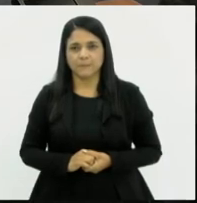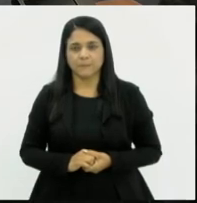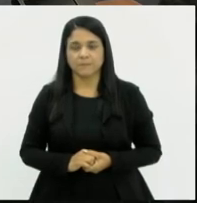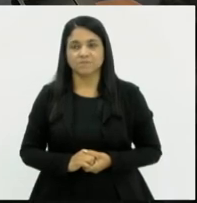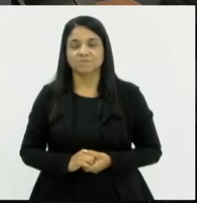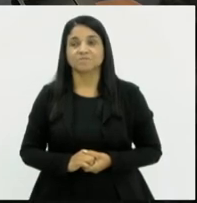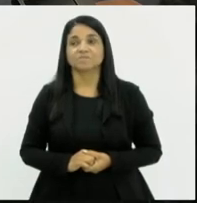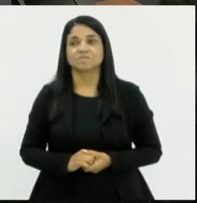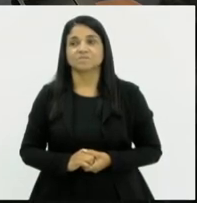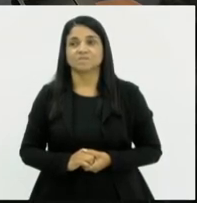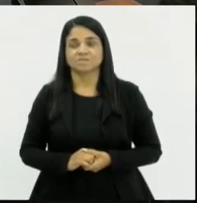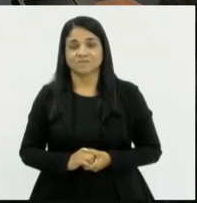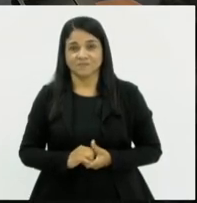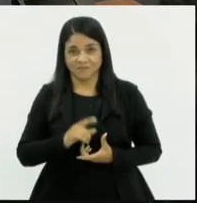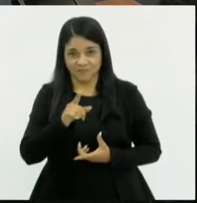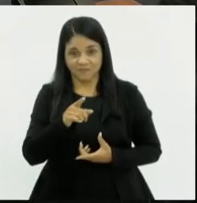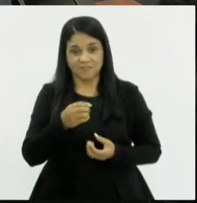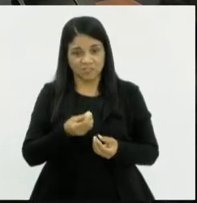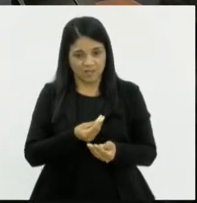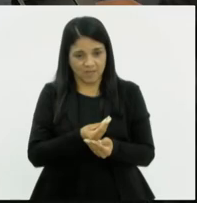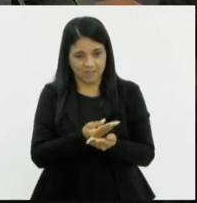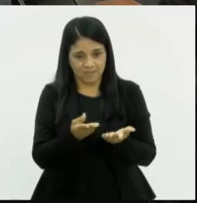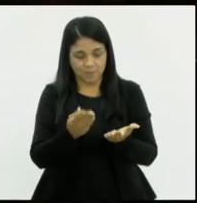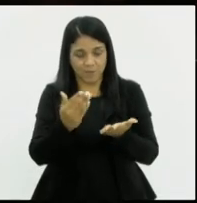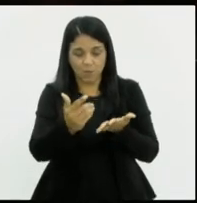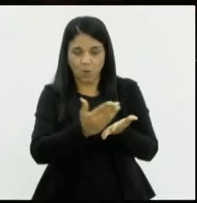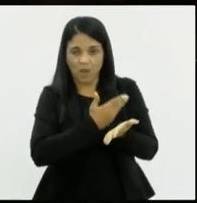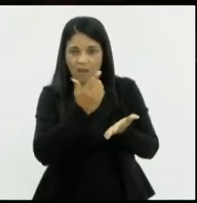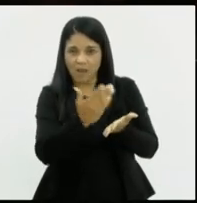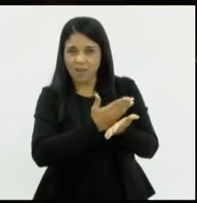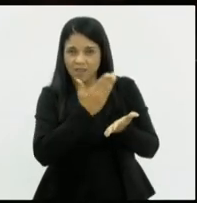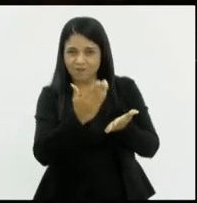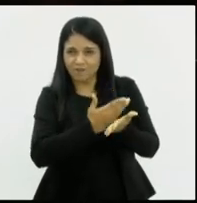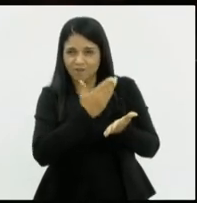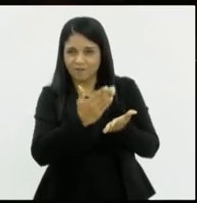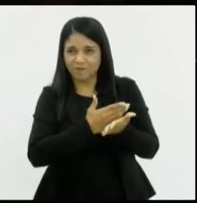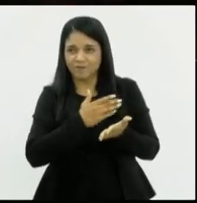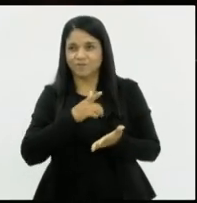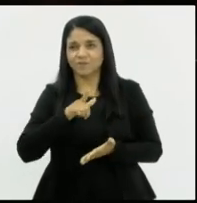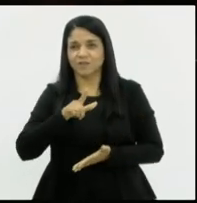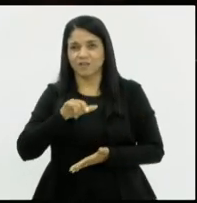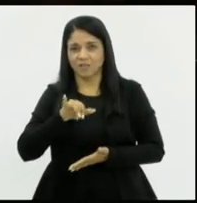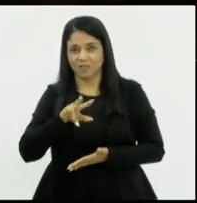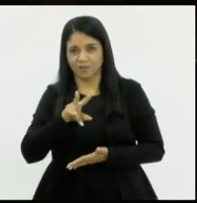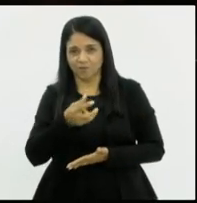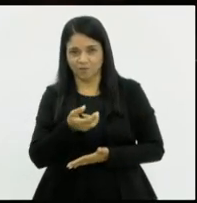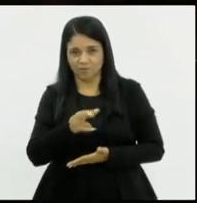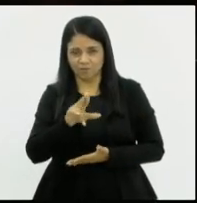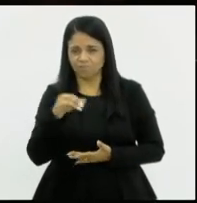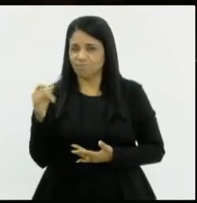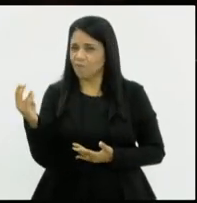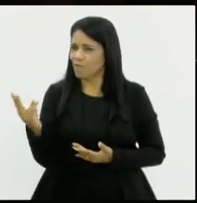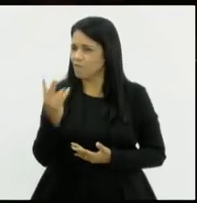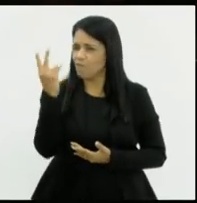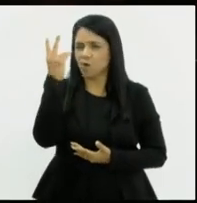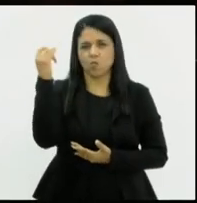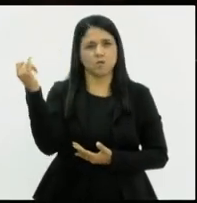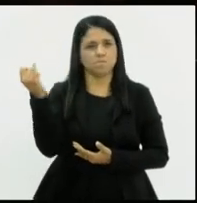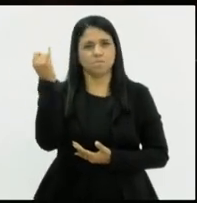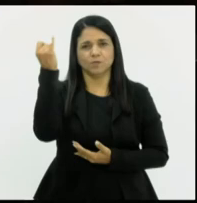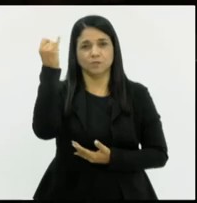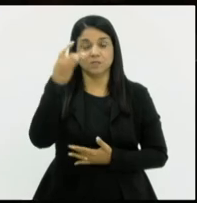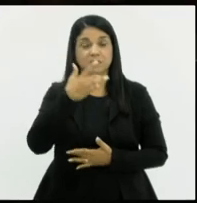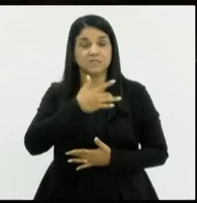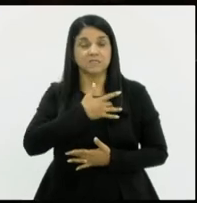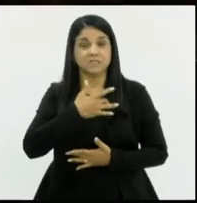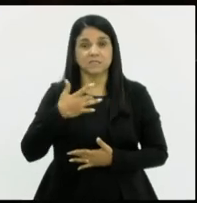Oi, vocês receberam esse livro, e esse livro, para mim, tem um valor muito grande, porque fala da saúde